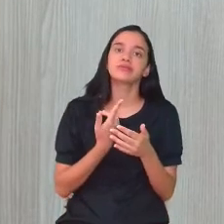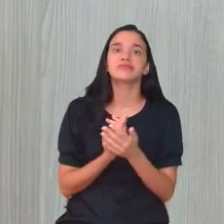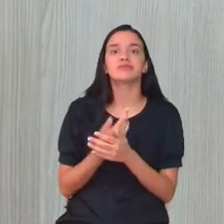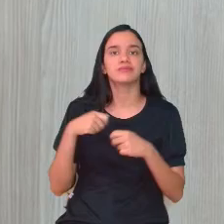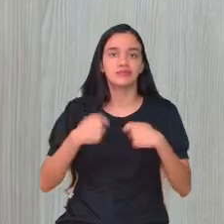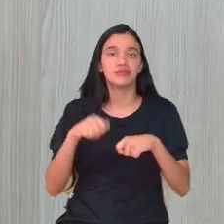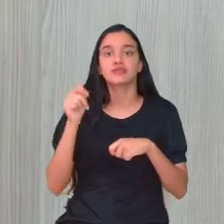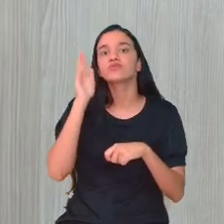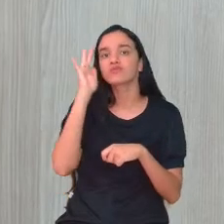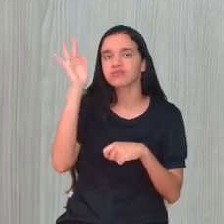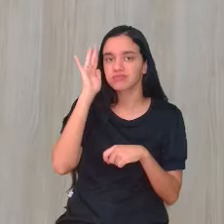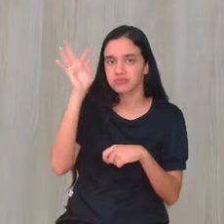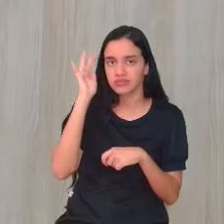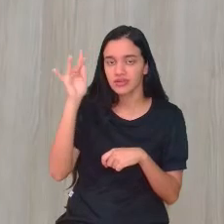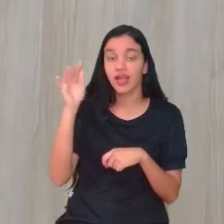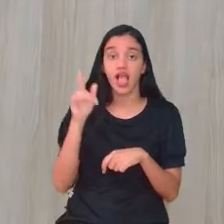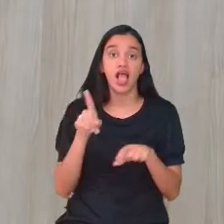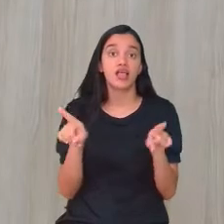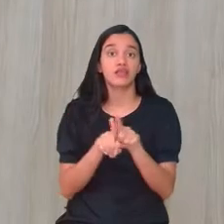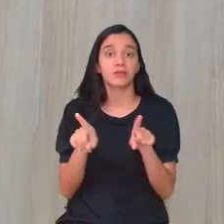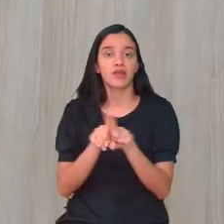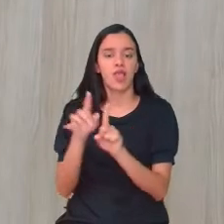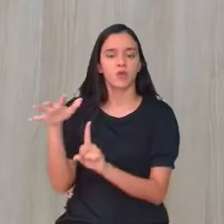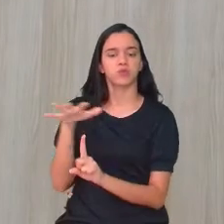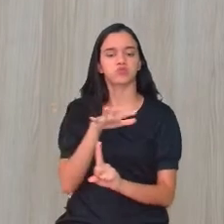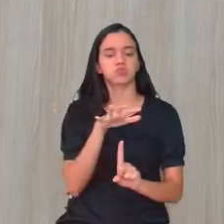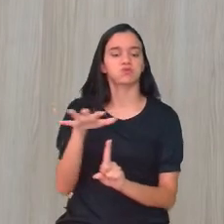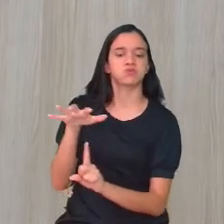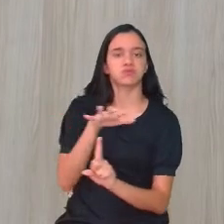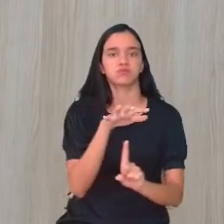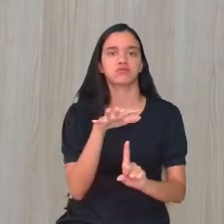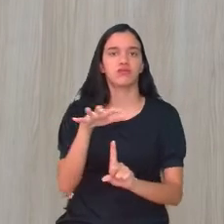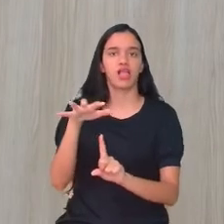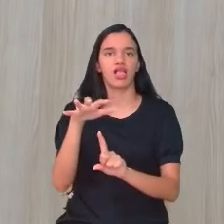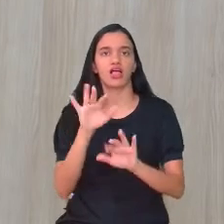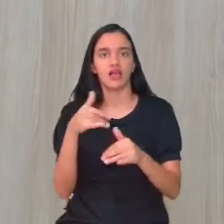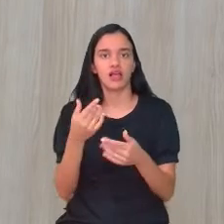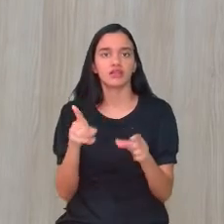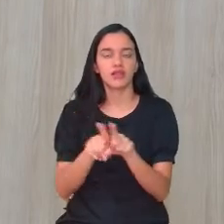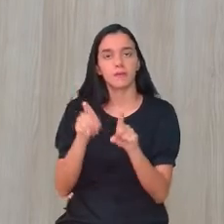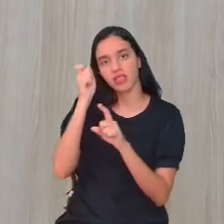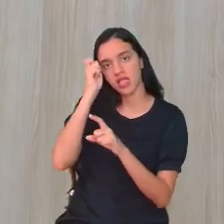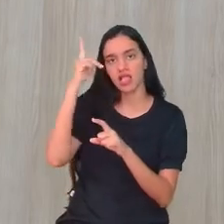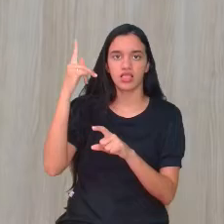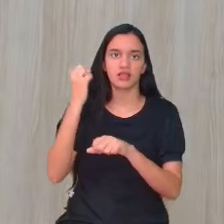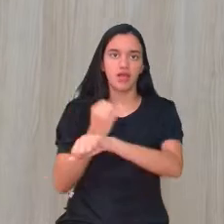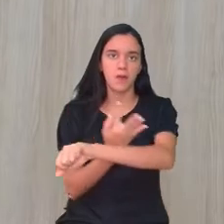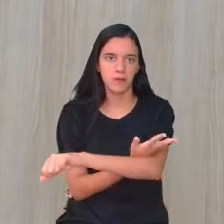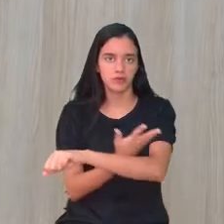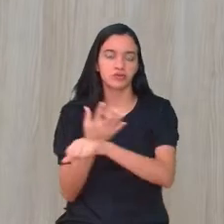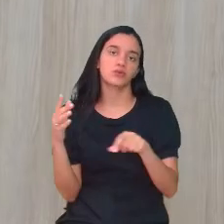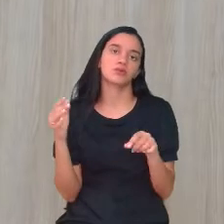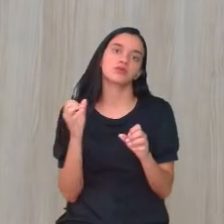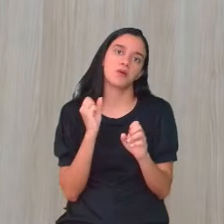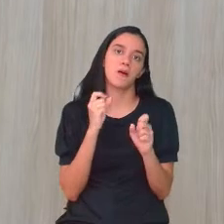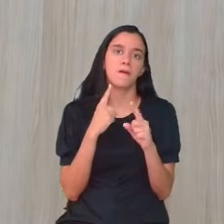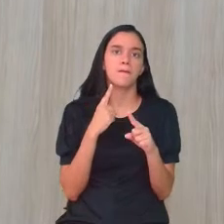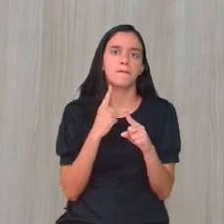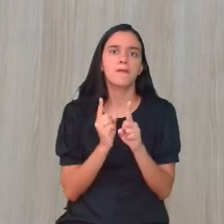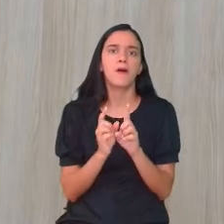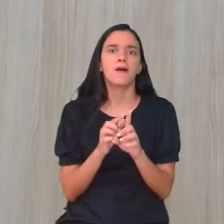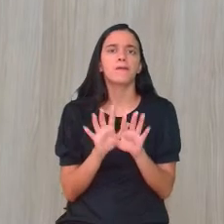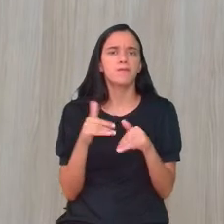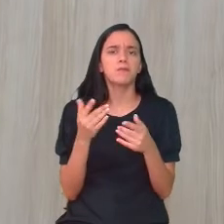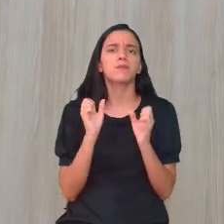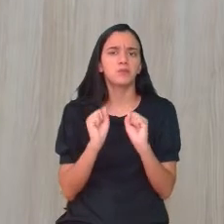refletir bastante, né? E a Sobre essa questão. manipulação das emoções, né, e das ideias, ela pode ser